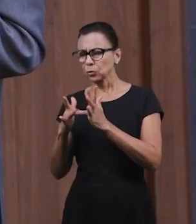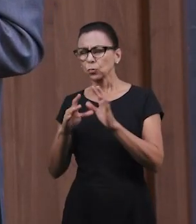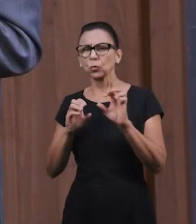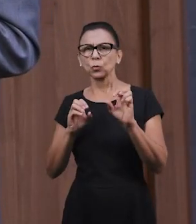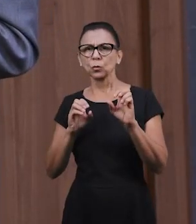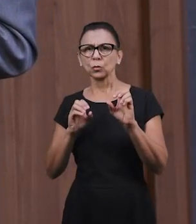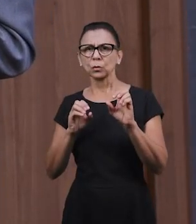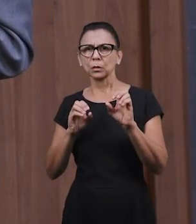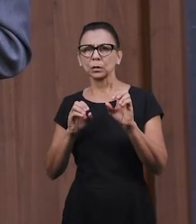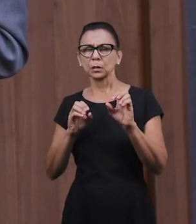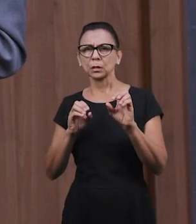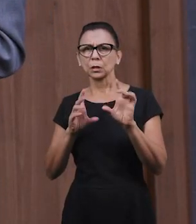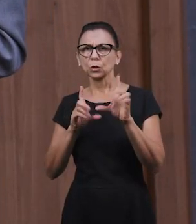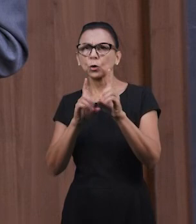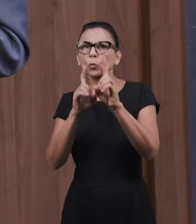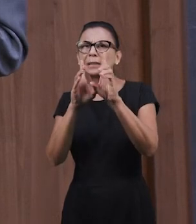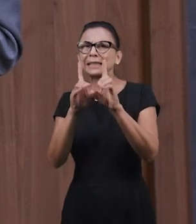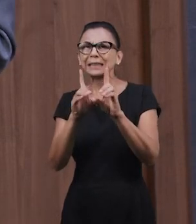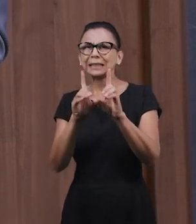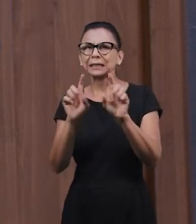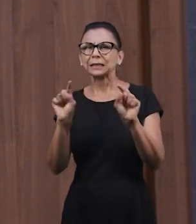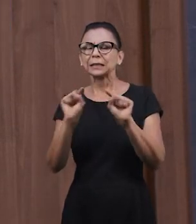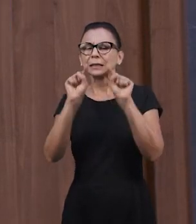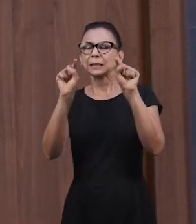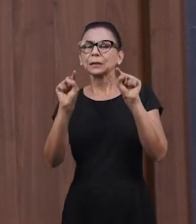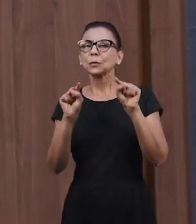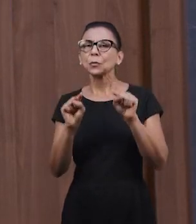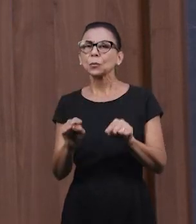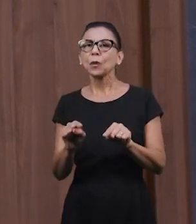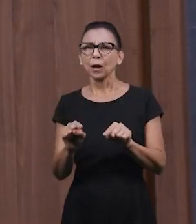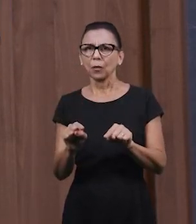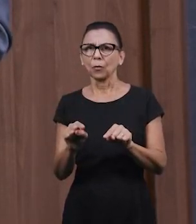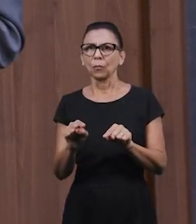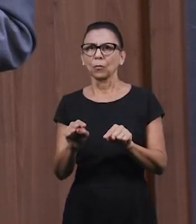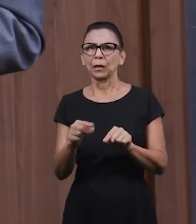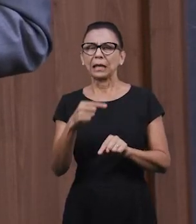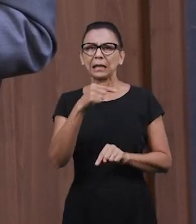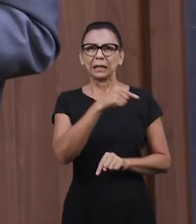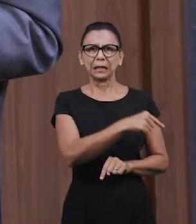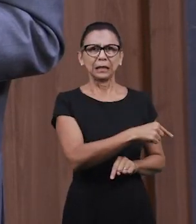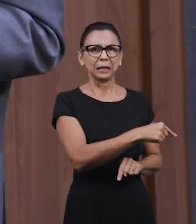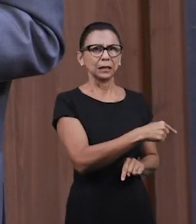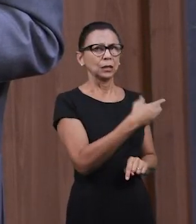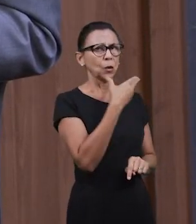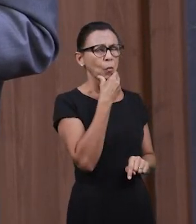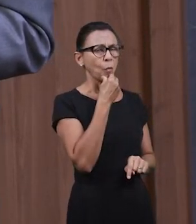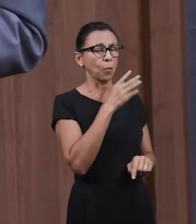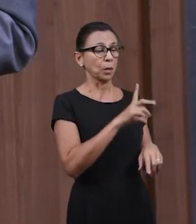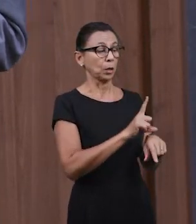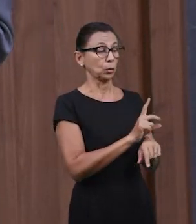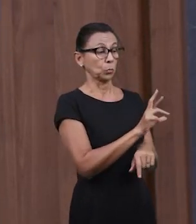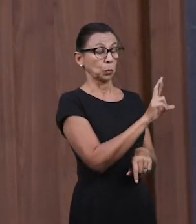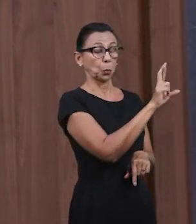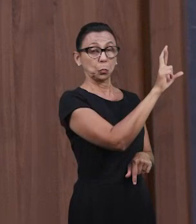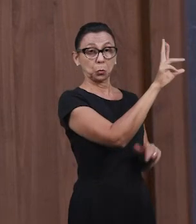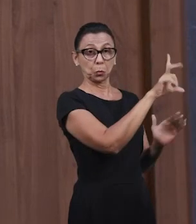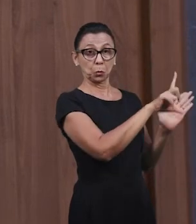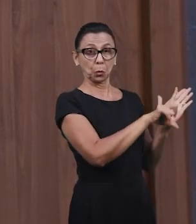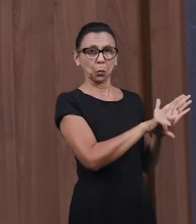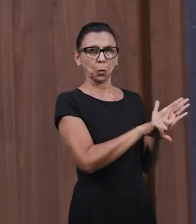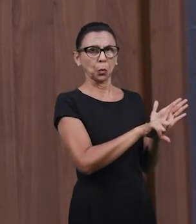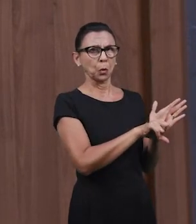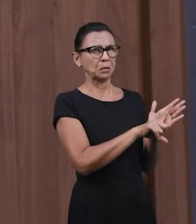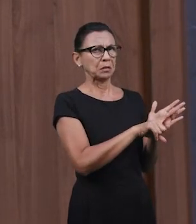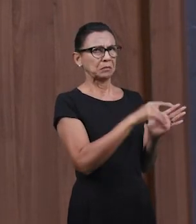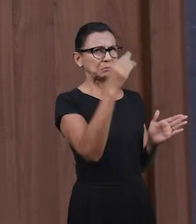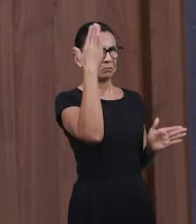Jesus iria ensinar que o doutor não tinha alcançado com a sua doutorite, ou seja, a